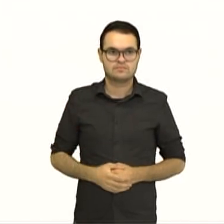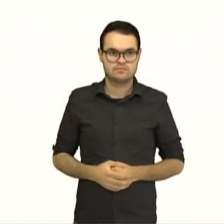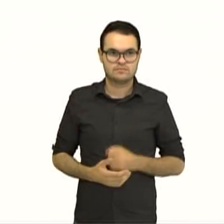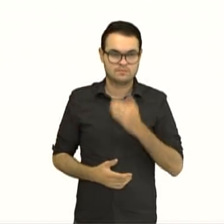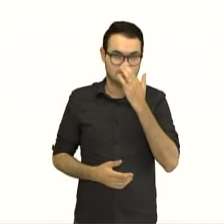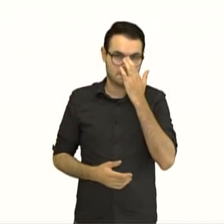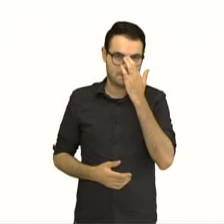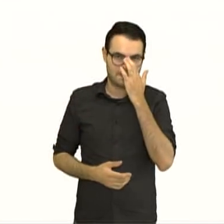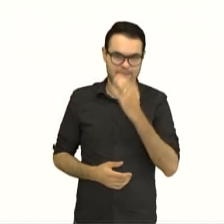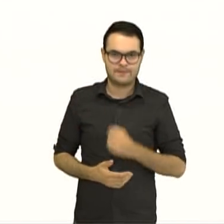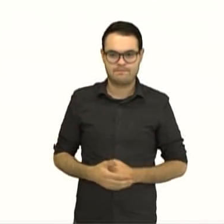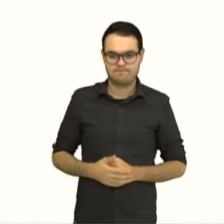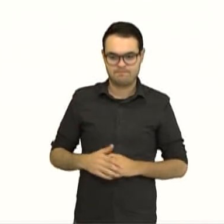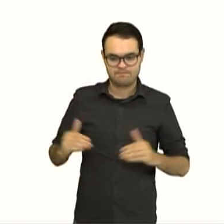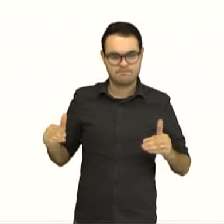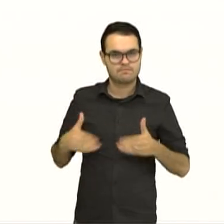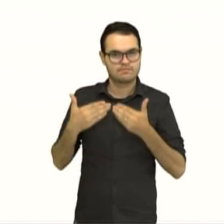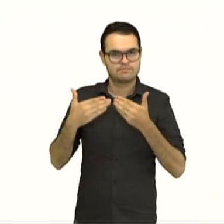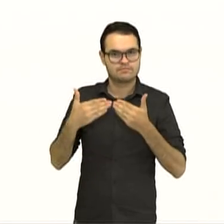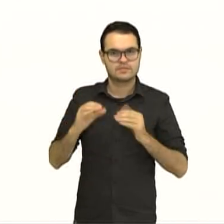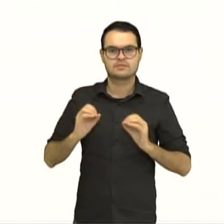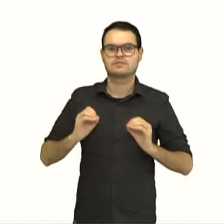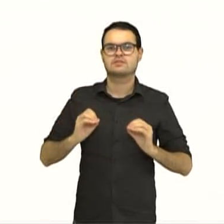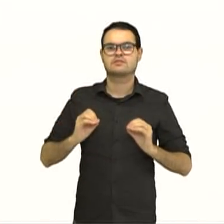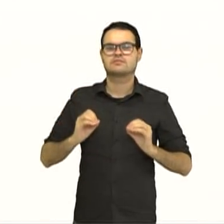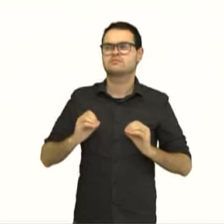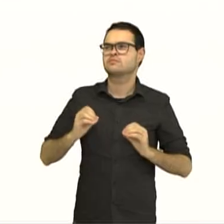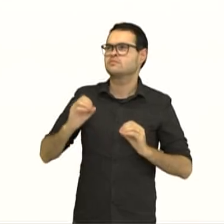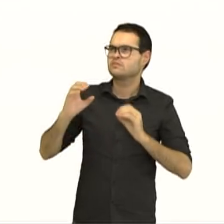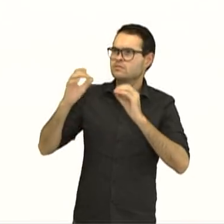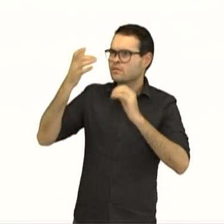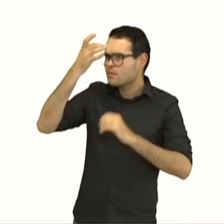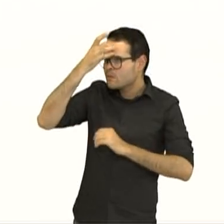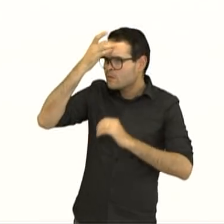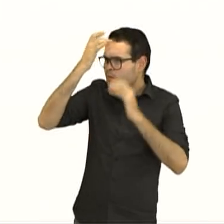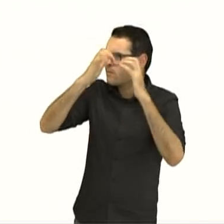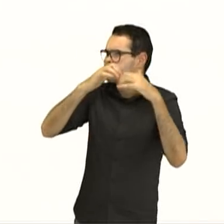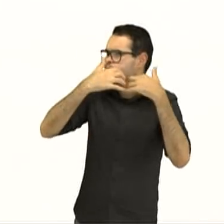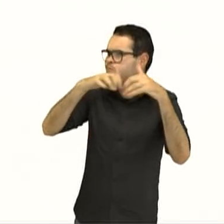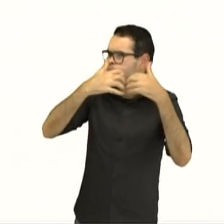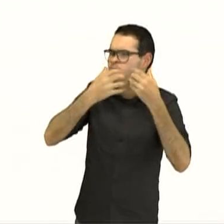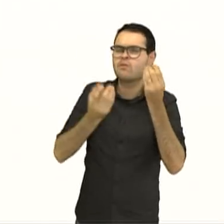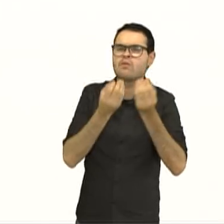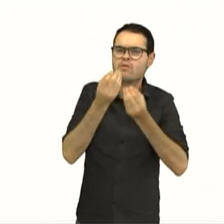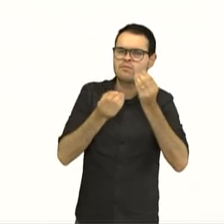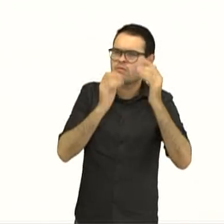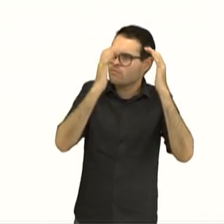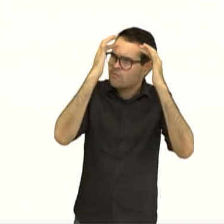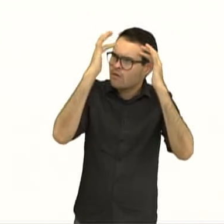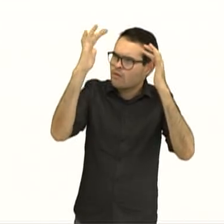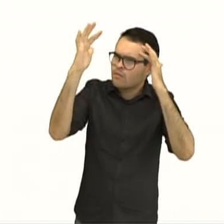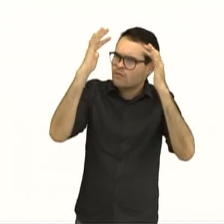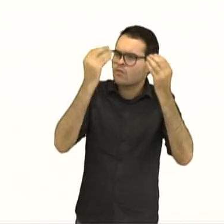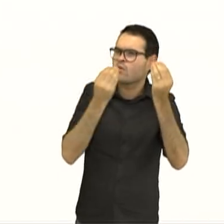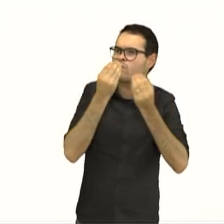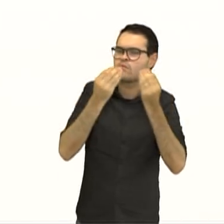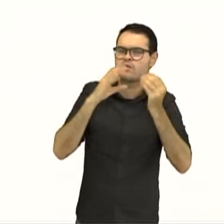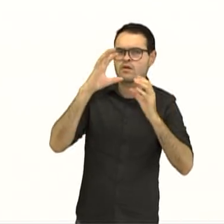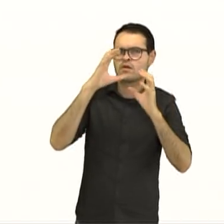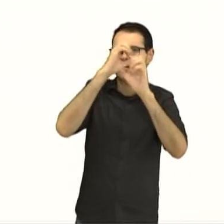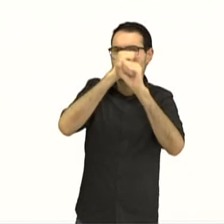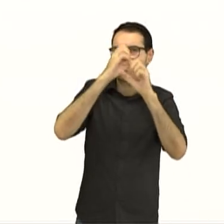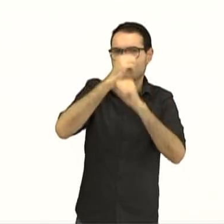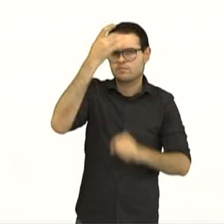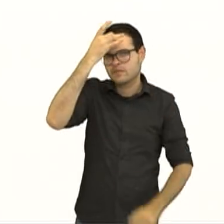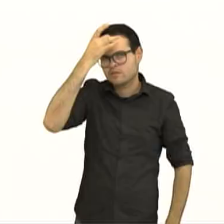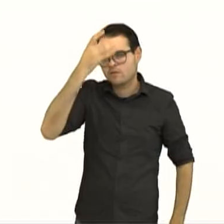menos 288, 0. Mas e o cálculo mental, professora? Como é que a gente vai fazer isso aqui no cálculo mental? Observa só, não